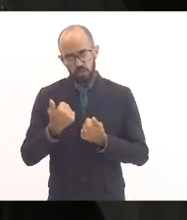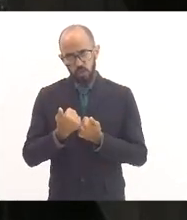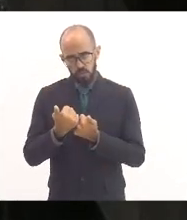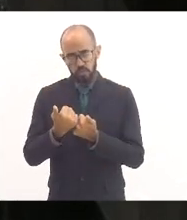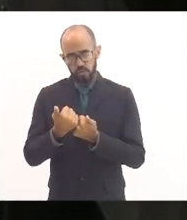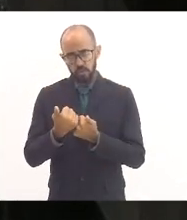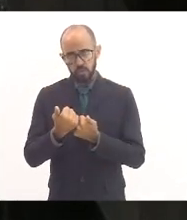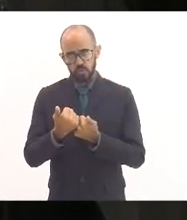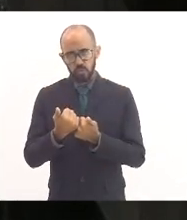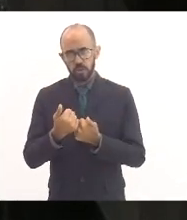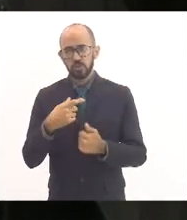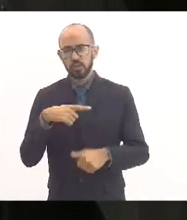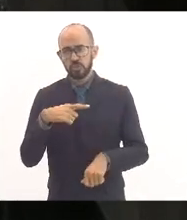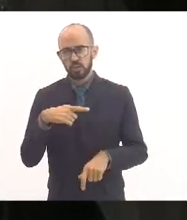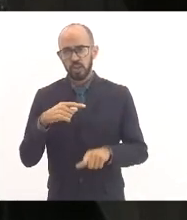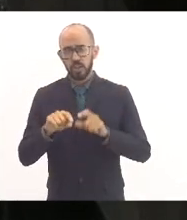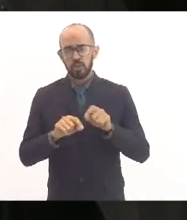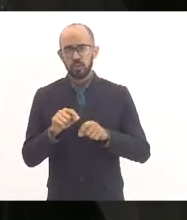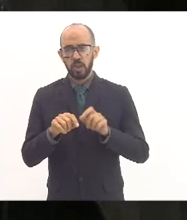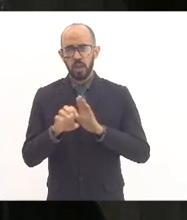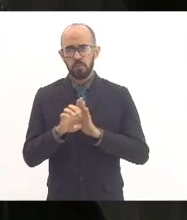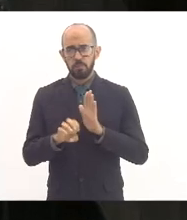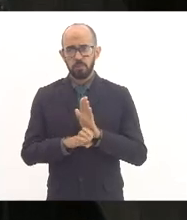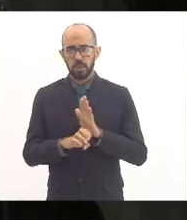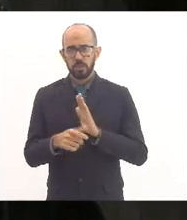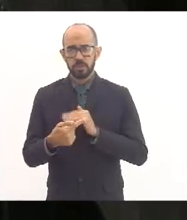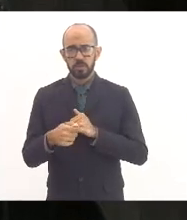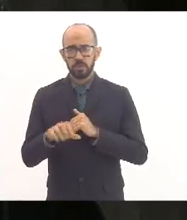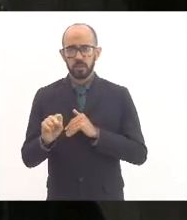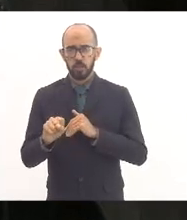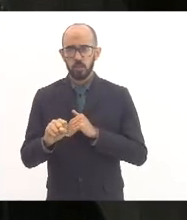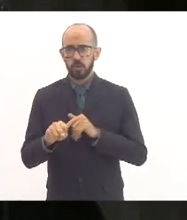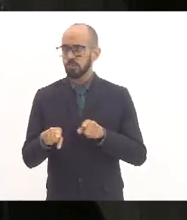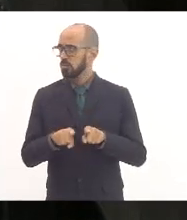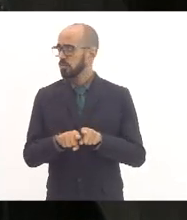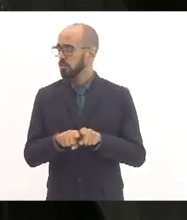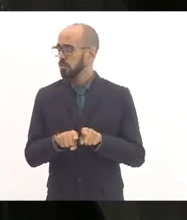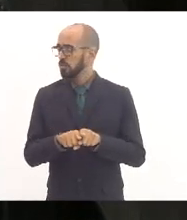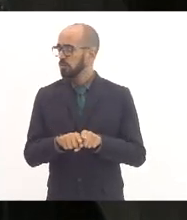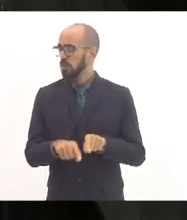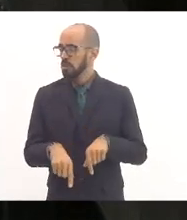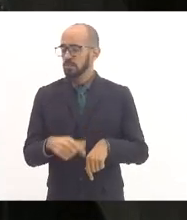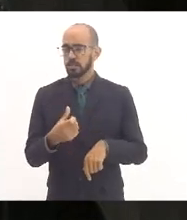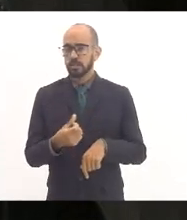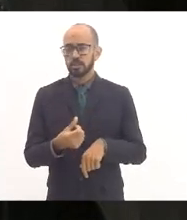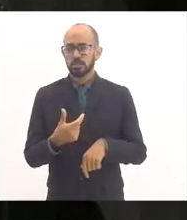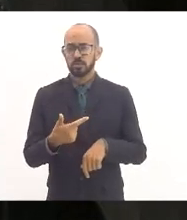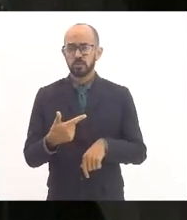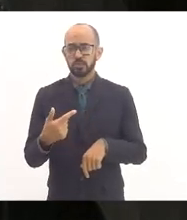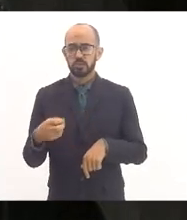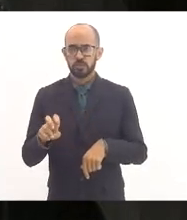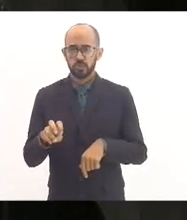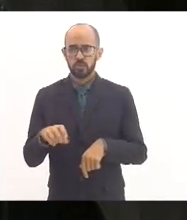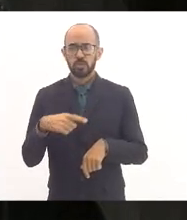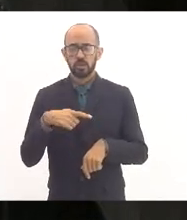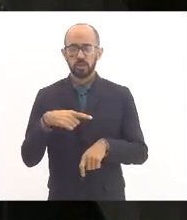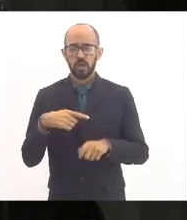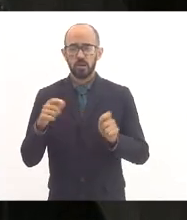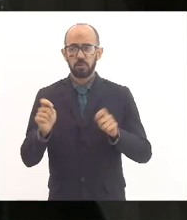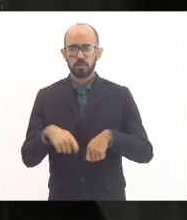temos M sentidos a emenda 78 e tem a 625 que ela tem a possibilidade de vários